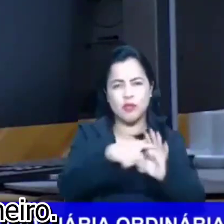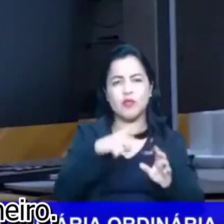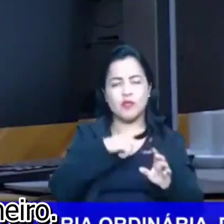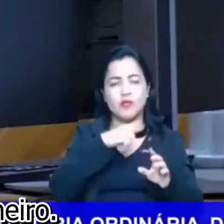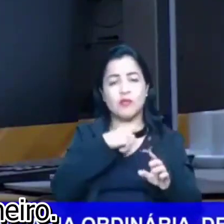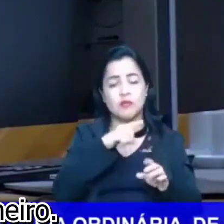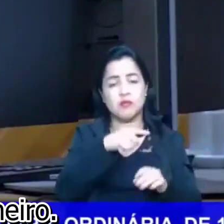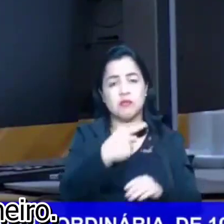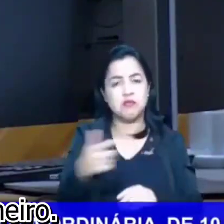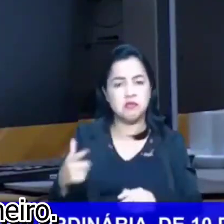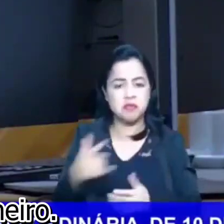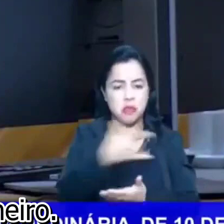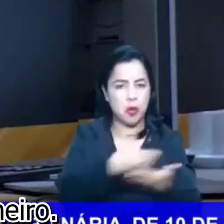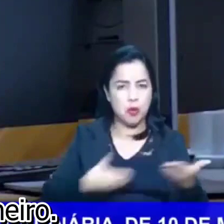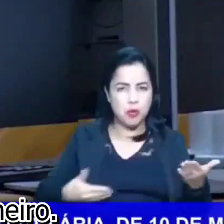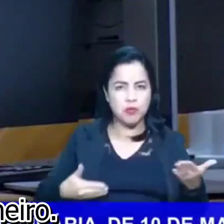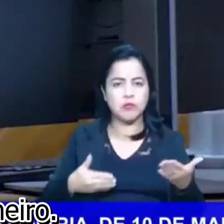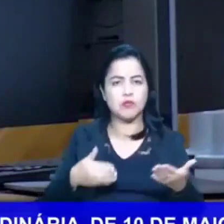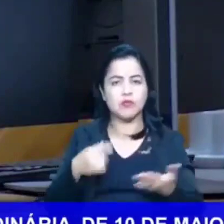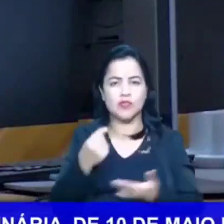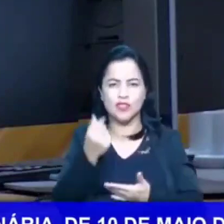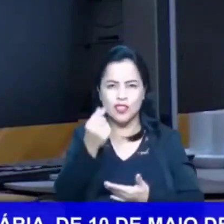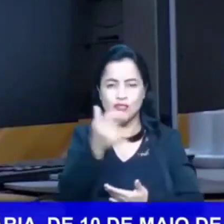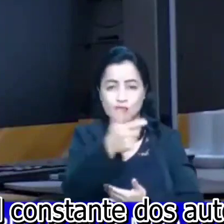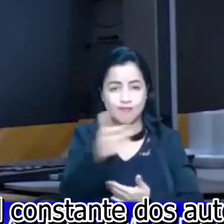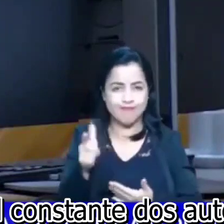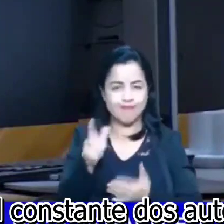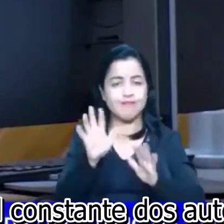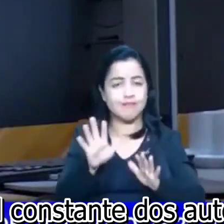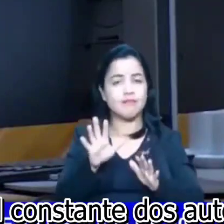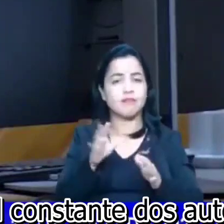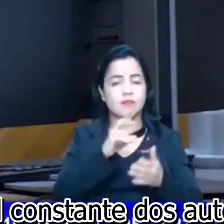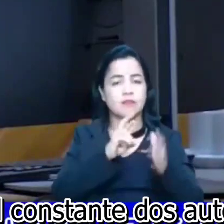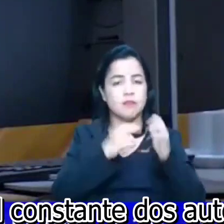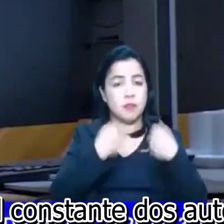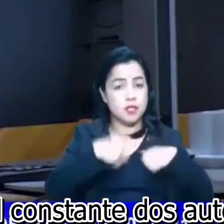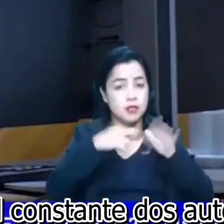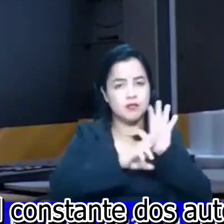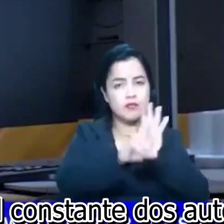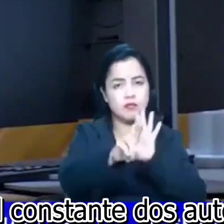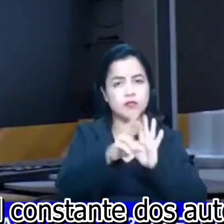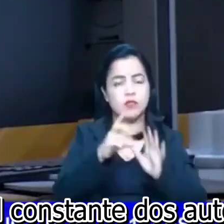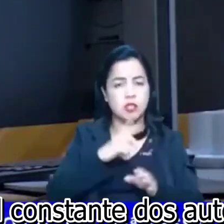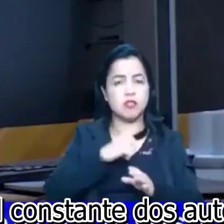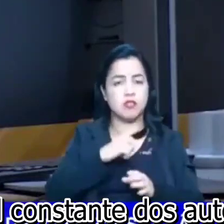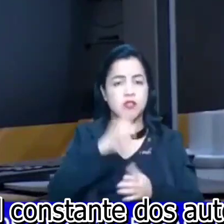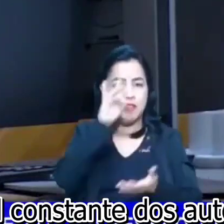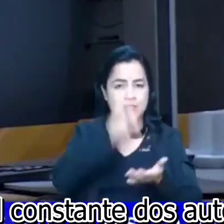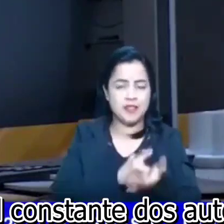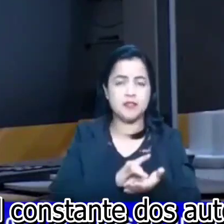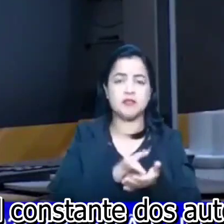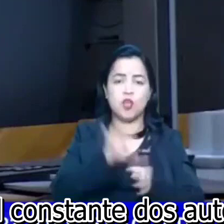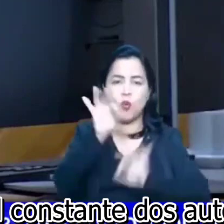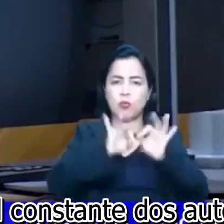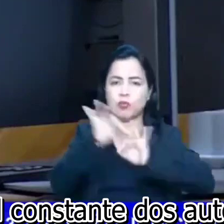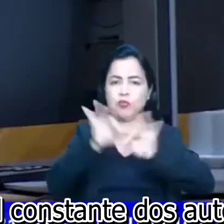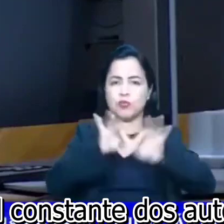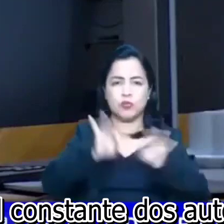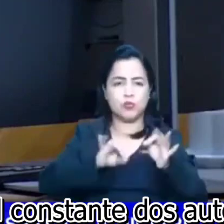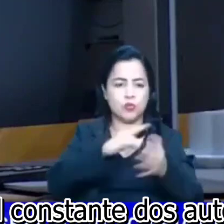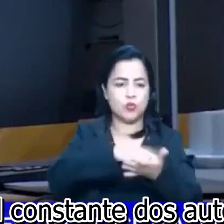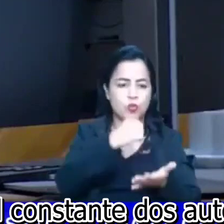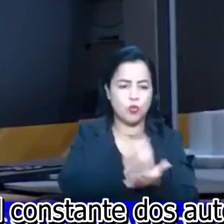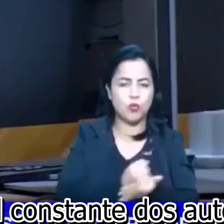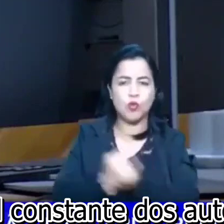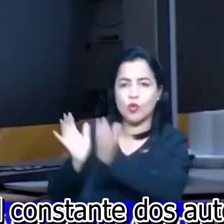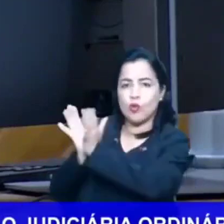trata de registro estimável em dinheiro. Com essas observações, eu reformulo o parecer